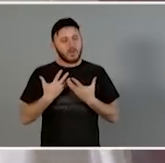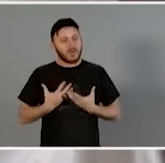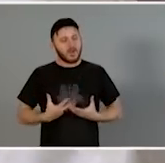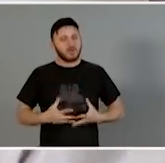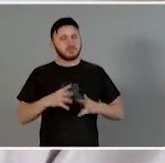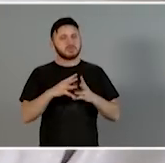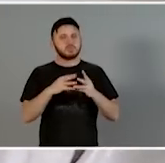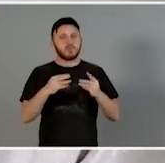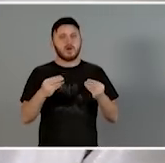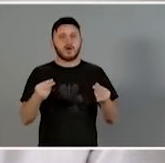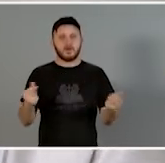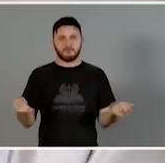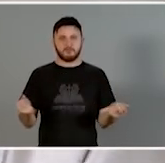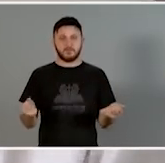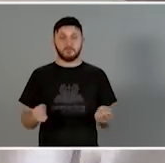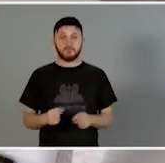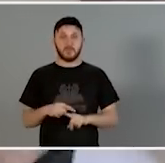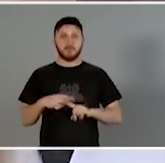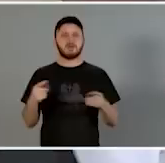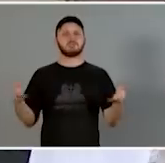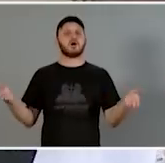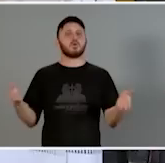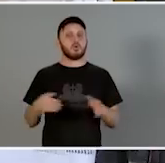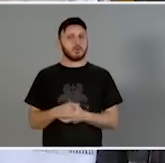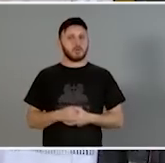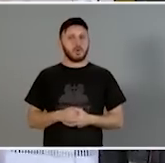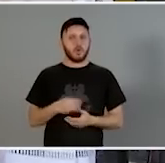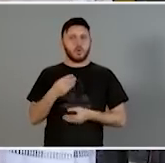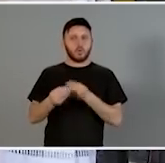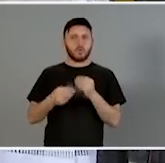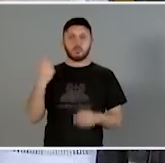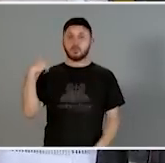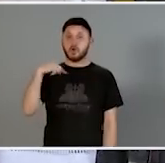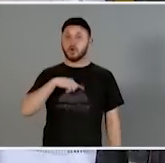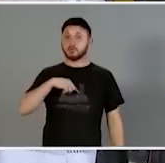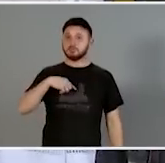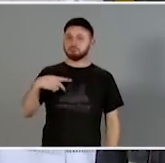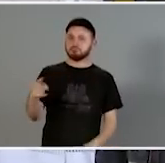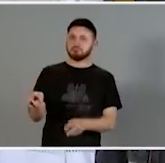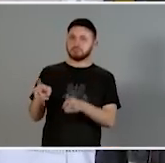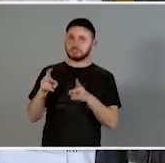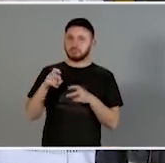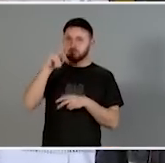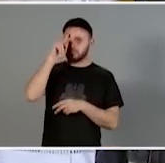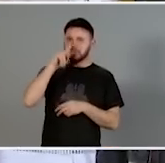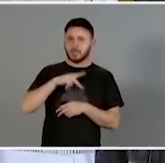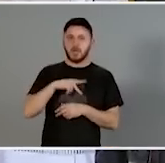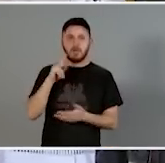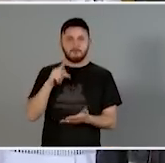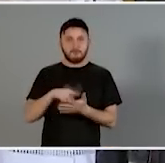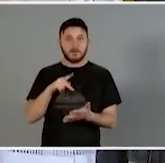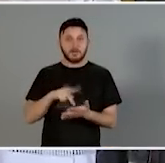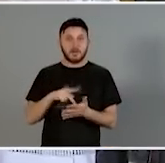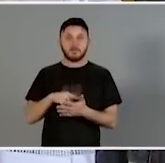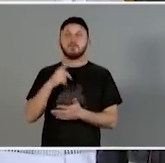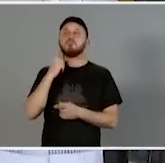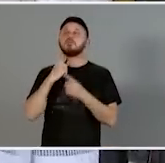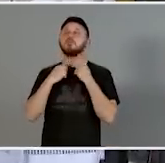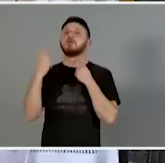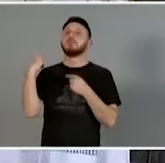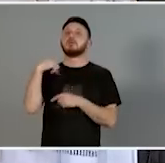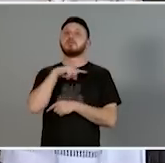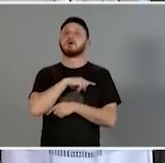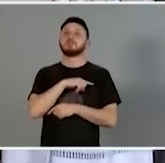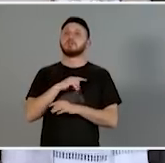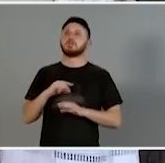suave. Agora, do ponto de vista nosso, é verdade que o desejo nosso é